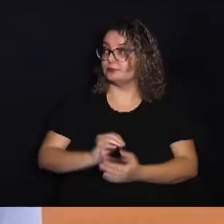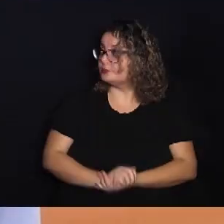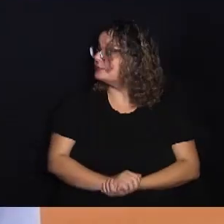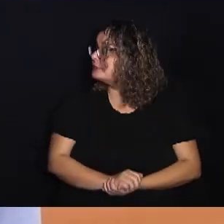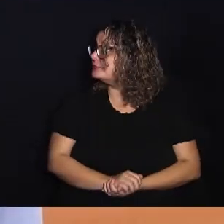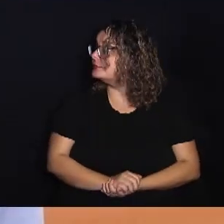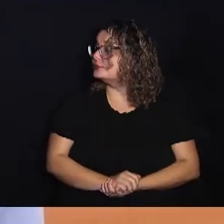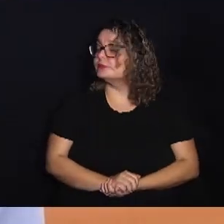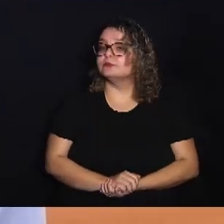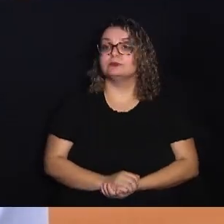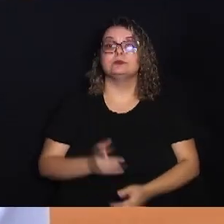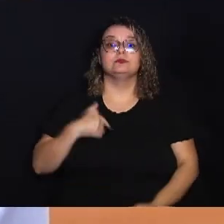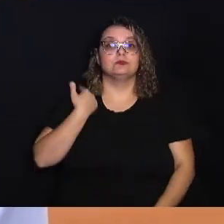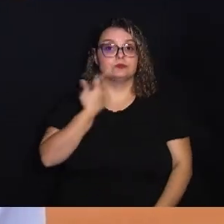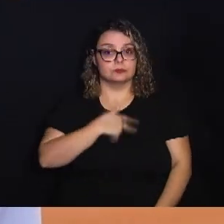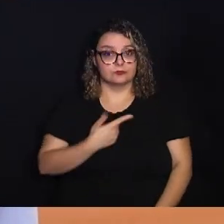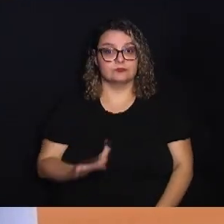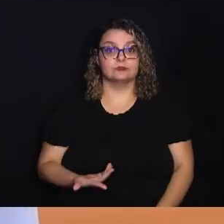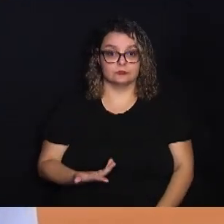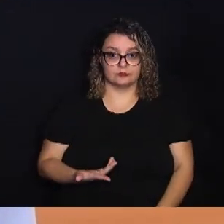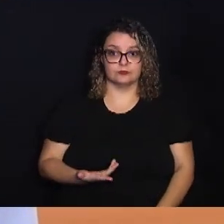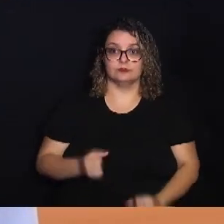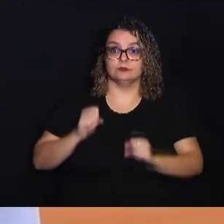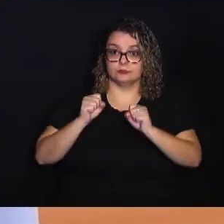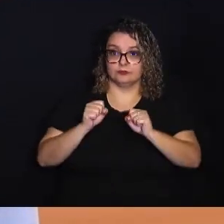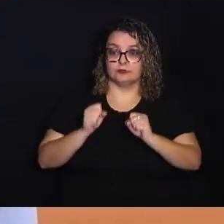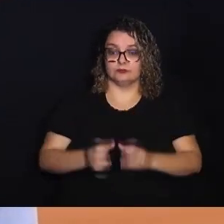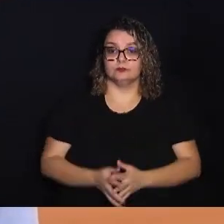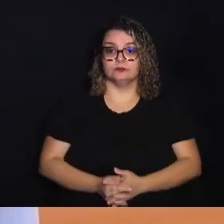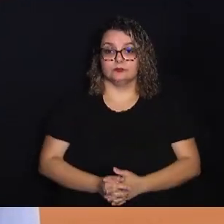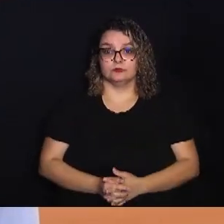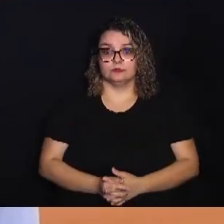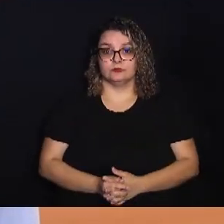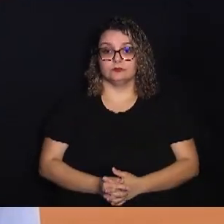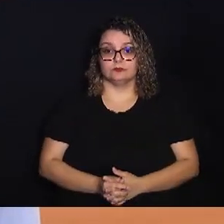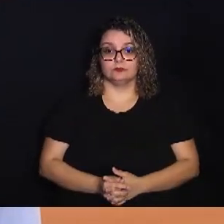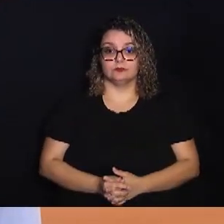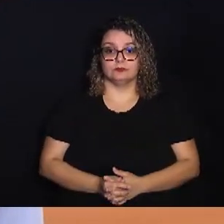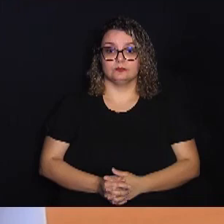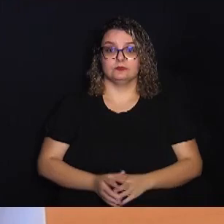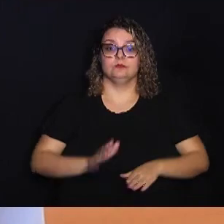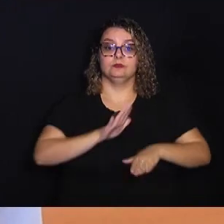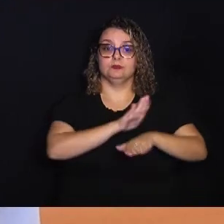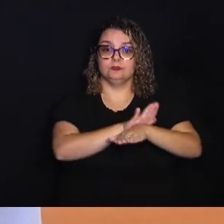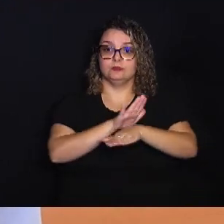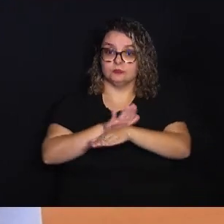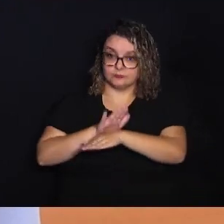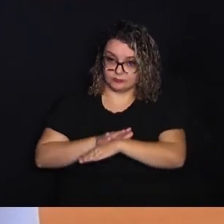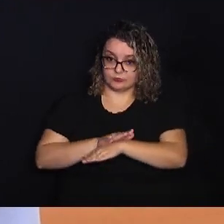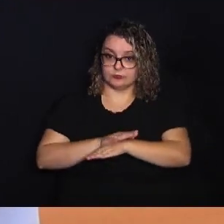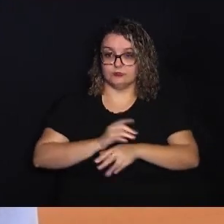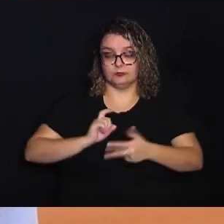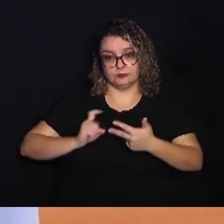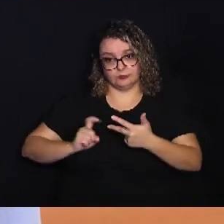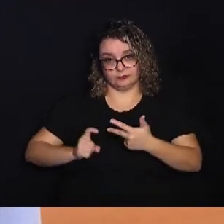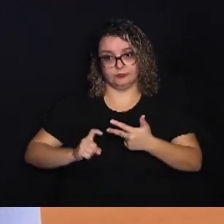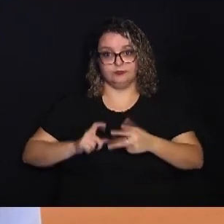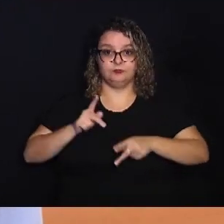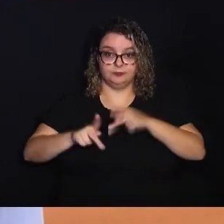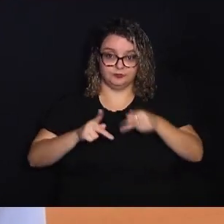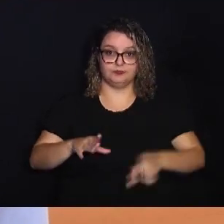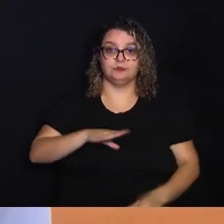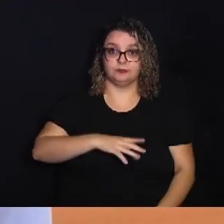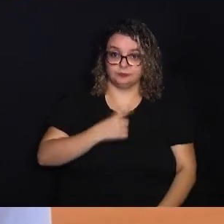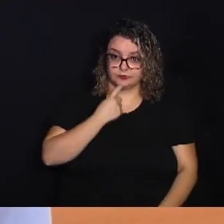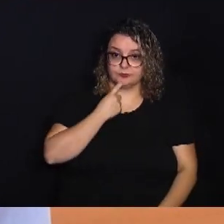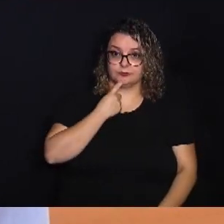votação cada vez mais a gente possa eh eh contribuir né com o executivo e